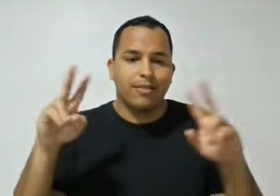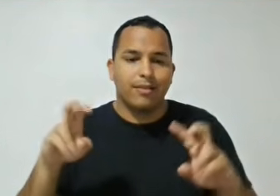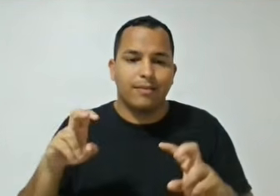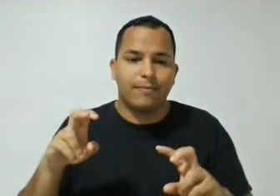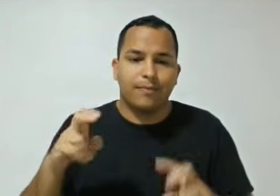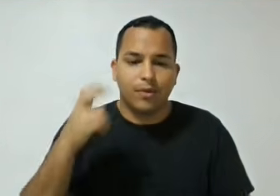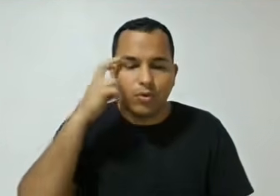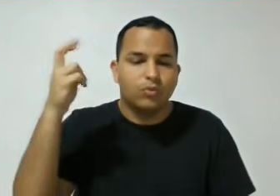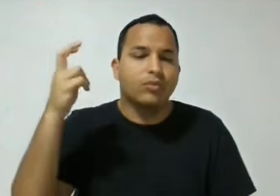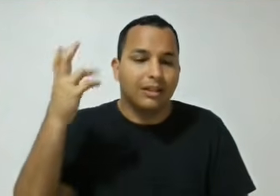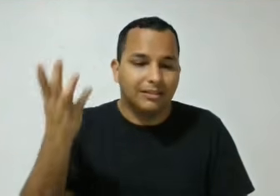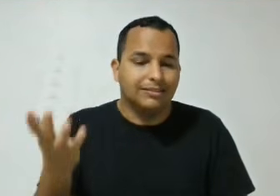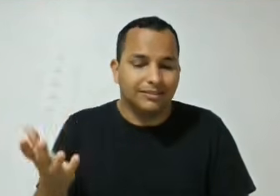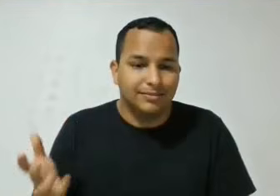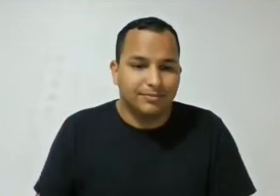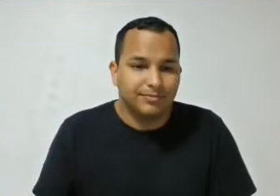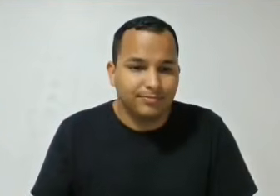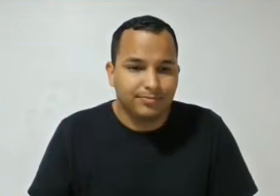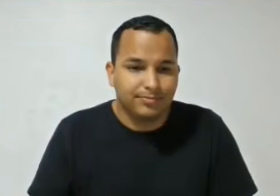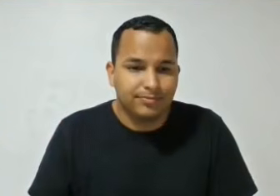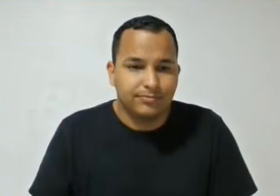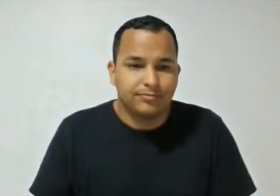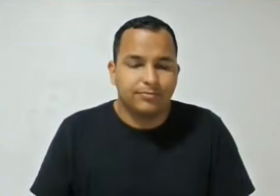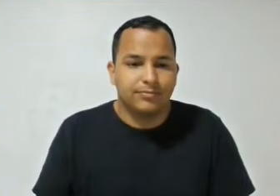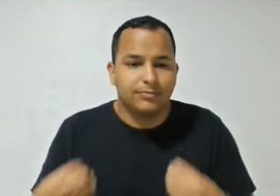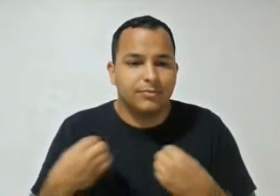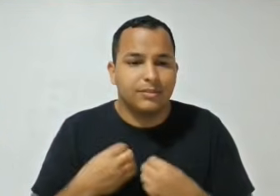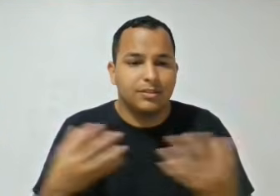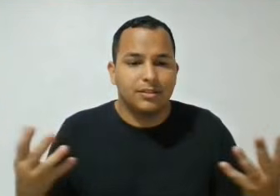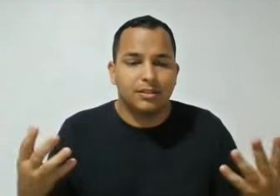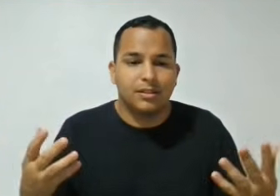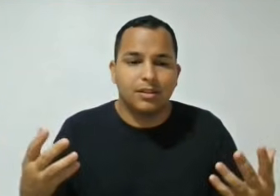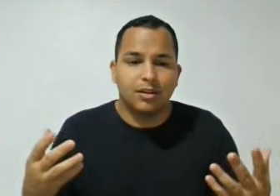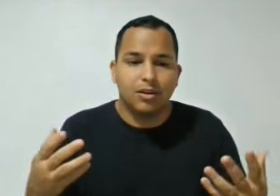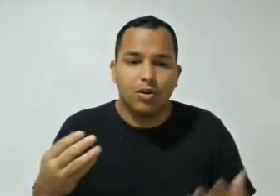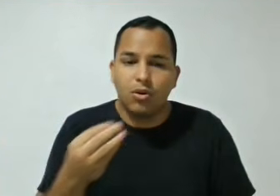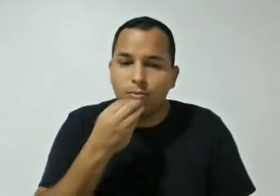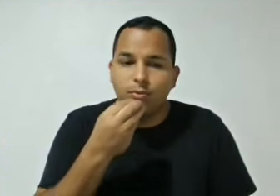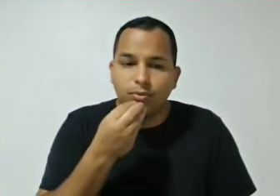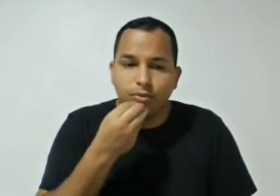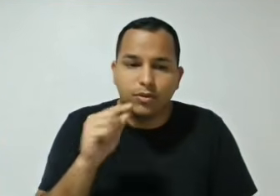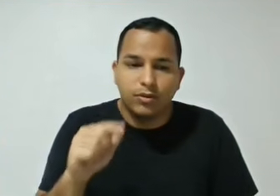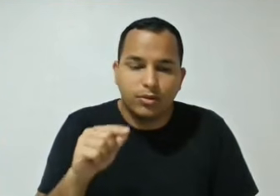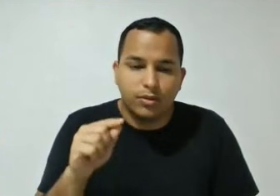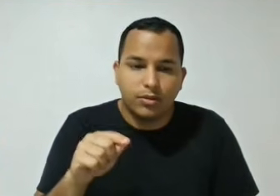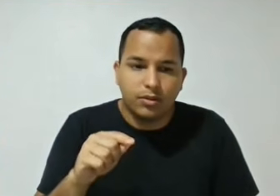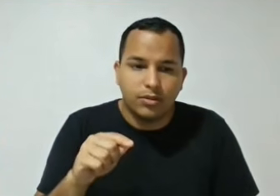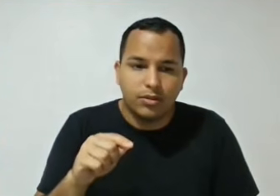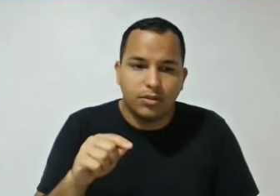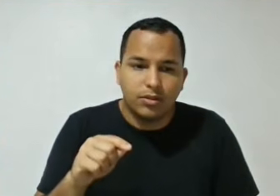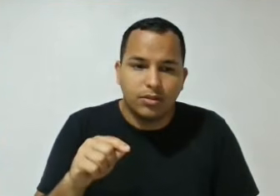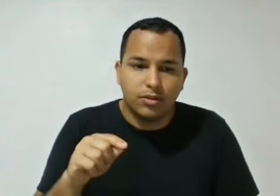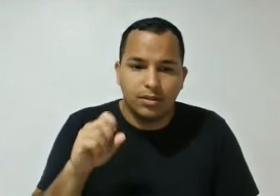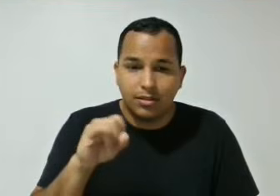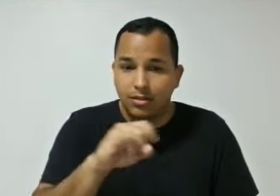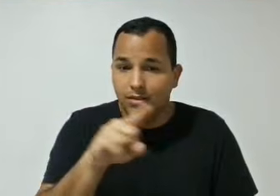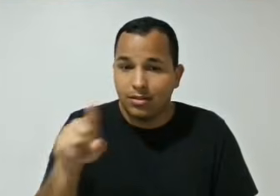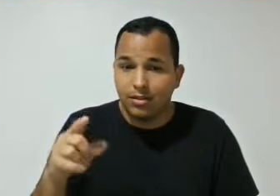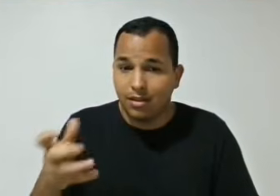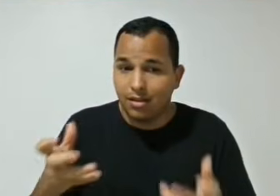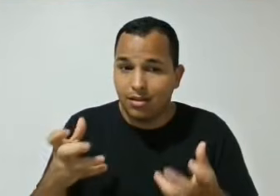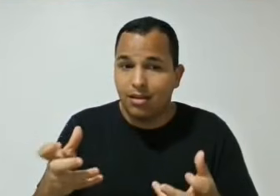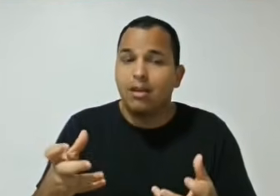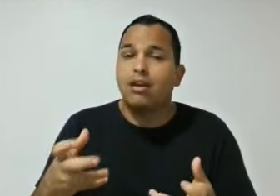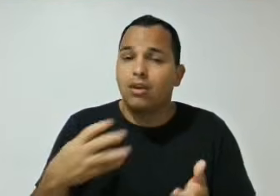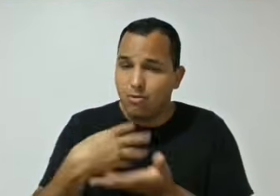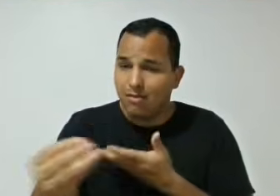culturais. E aí me apresentaram a possibilidade de estagiários. Eu estou abrindo aqui o Black para a pessoa, se alguém quiser pegar essa ideia e fazer, faça